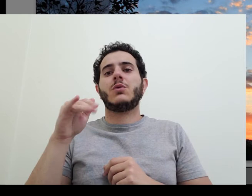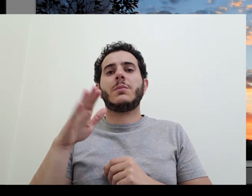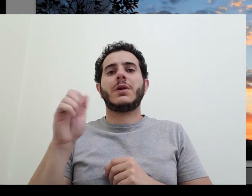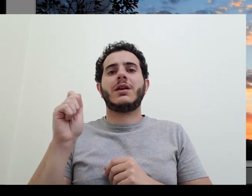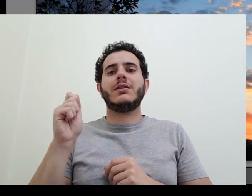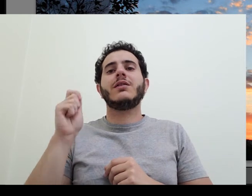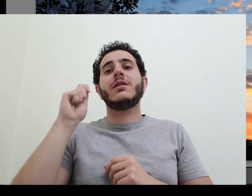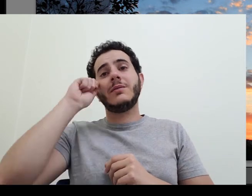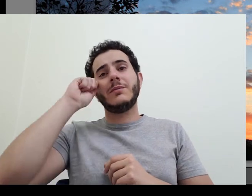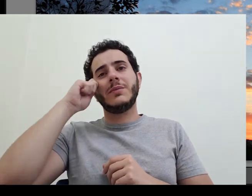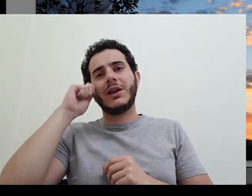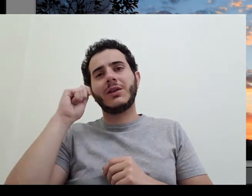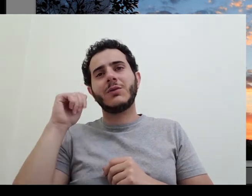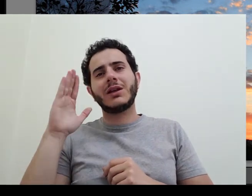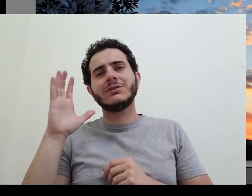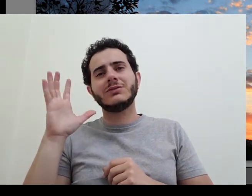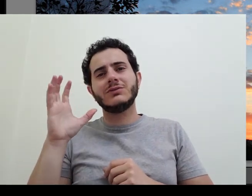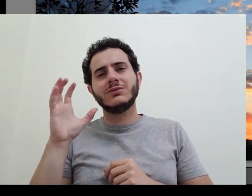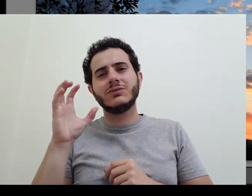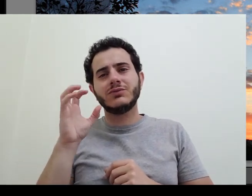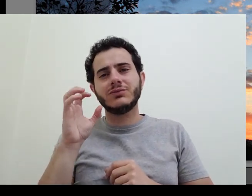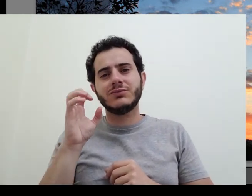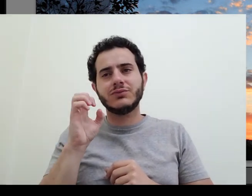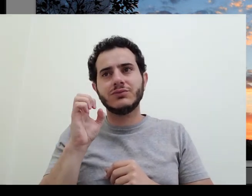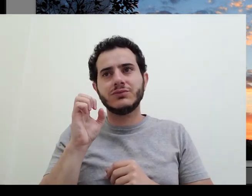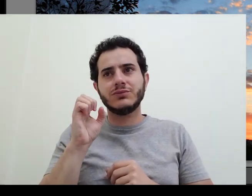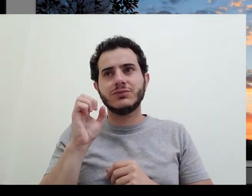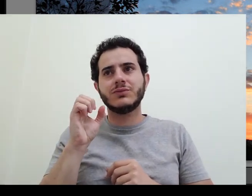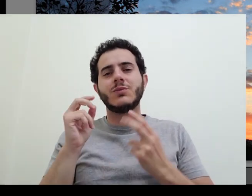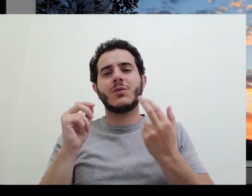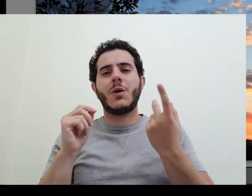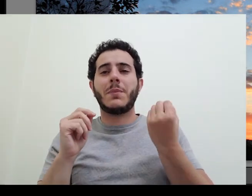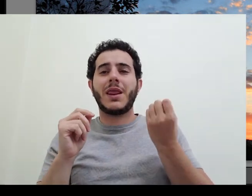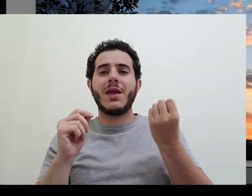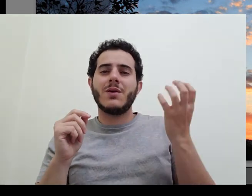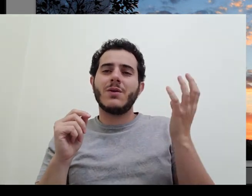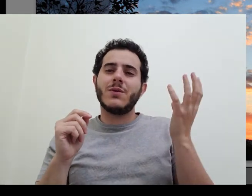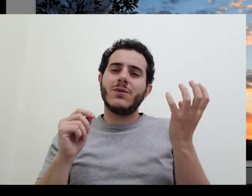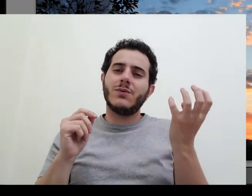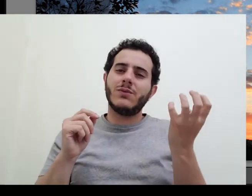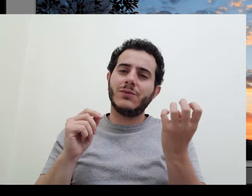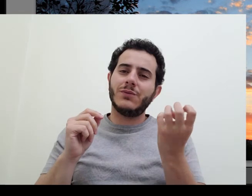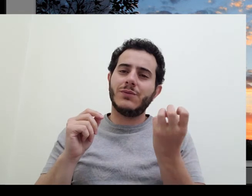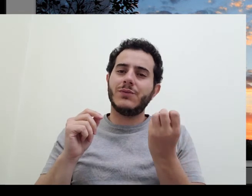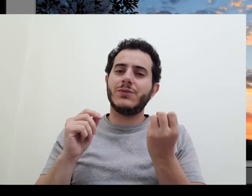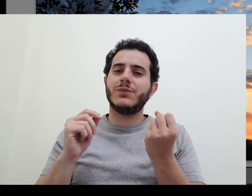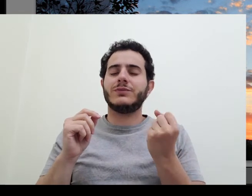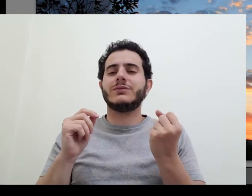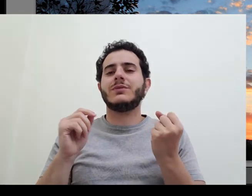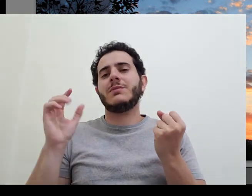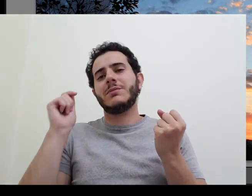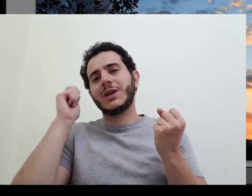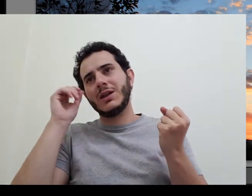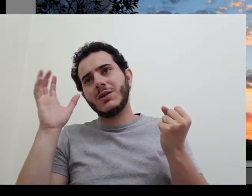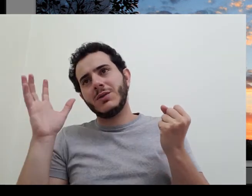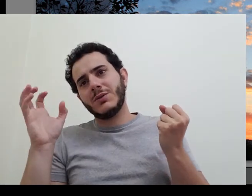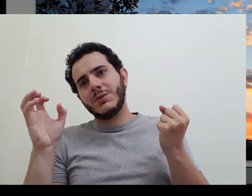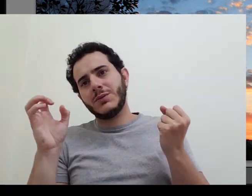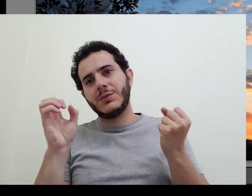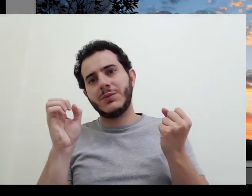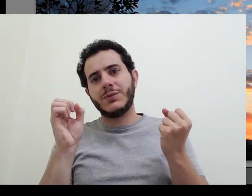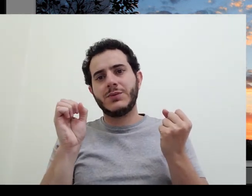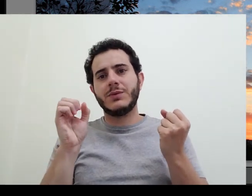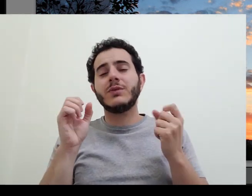também. E os pretos eu fecho um pouquinho eles aqui, do mesmo jeito que eu segurei um pouquinho os brancos, os pretos eu também dou uma seguradinha. Sua câmera ela sempre vai